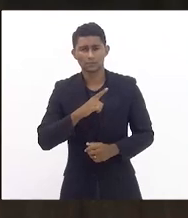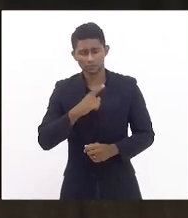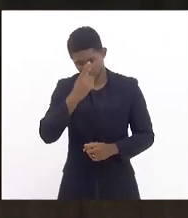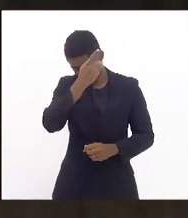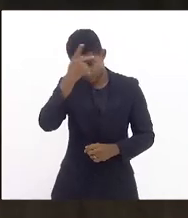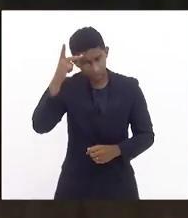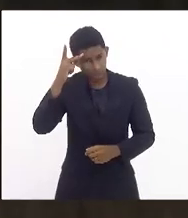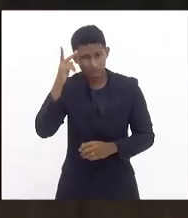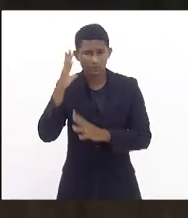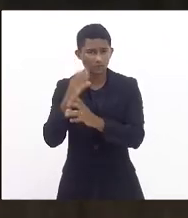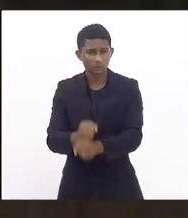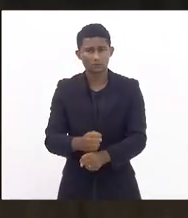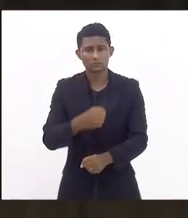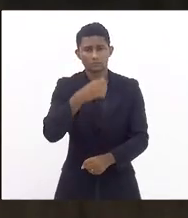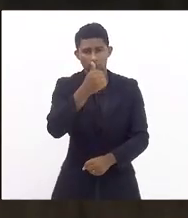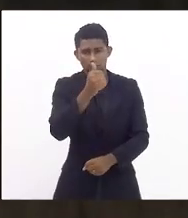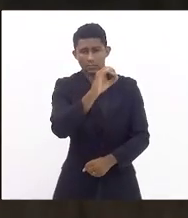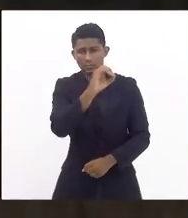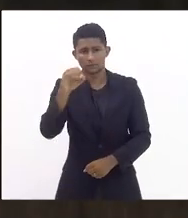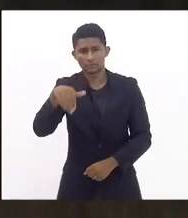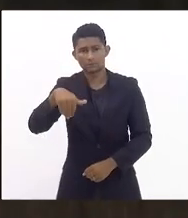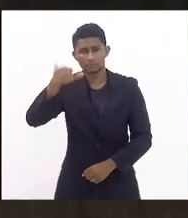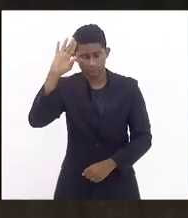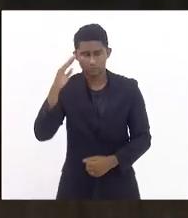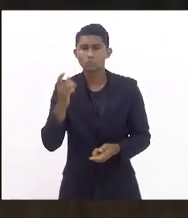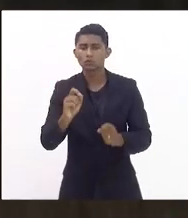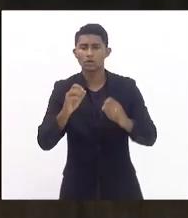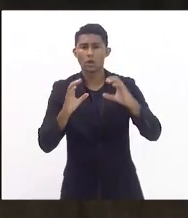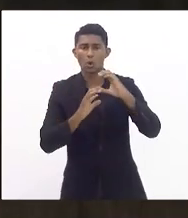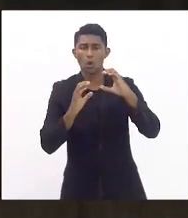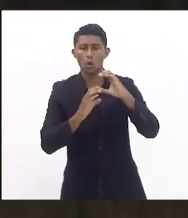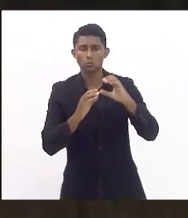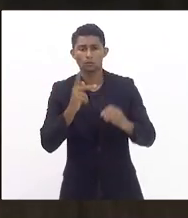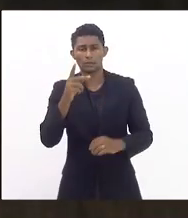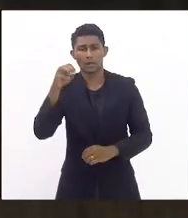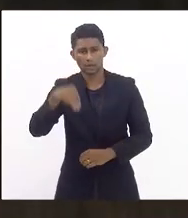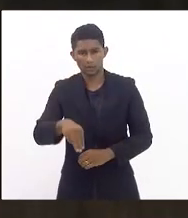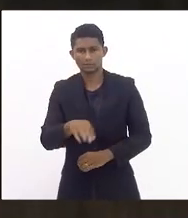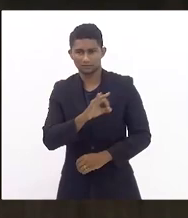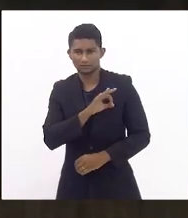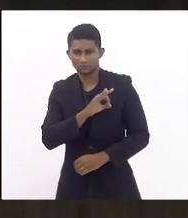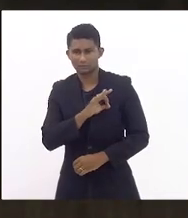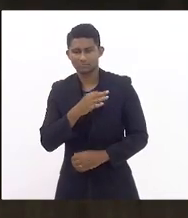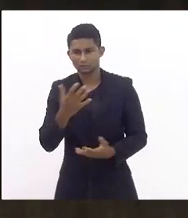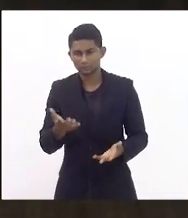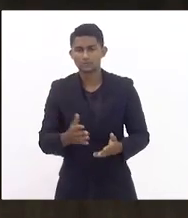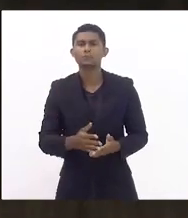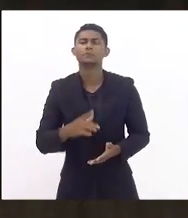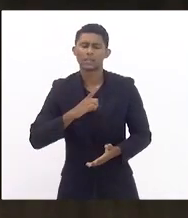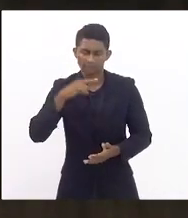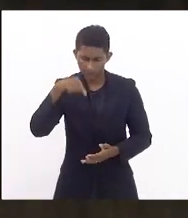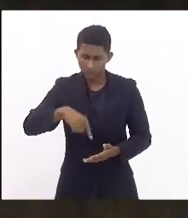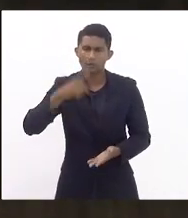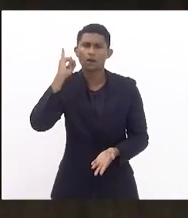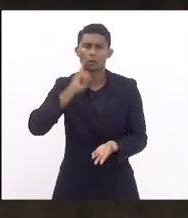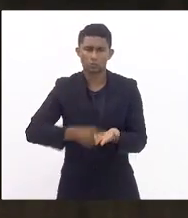115 pessoas que fizeram o concurso da PM e houve um acordo aqui dentro para que eles